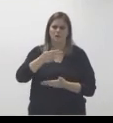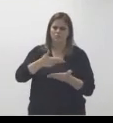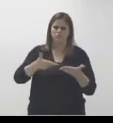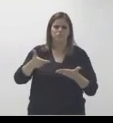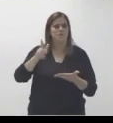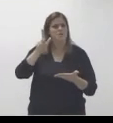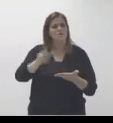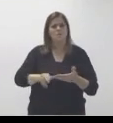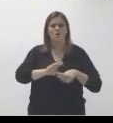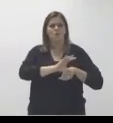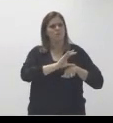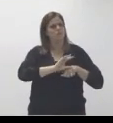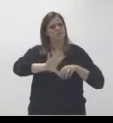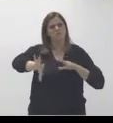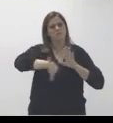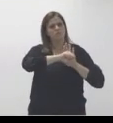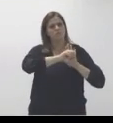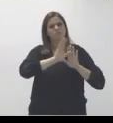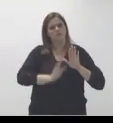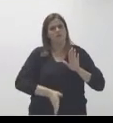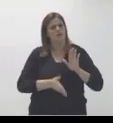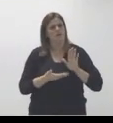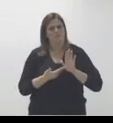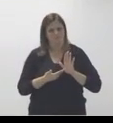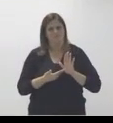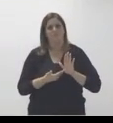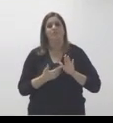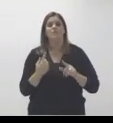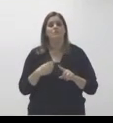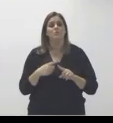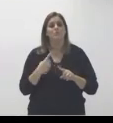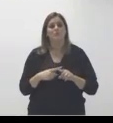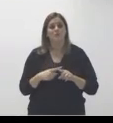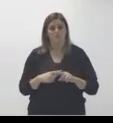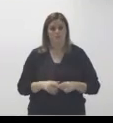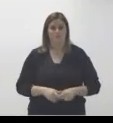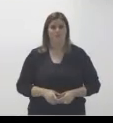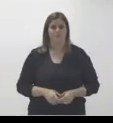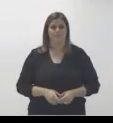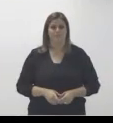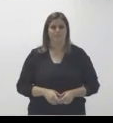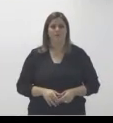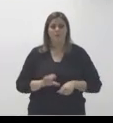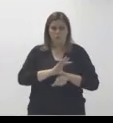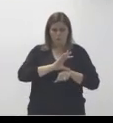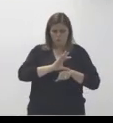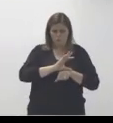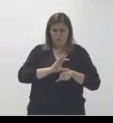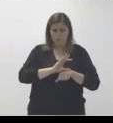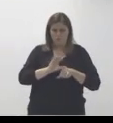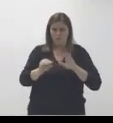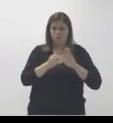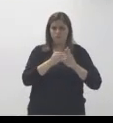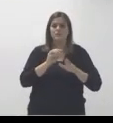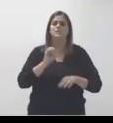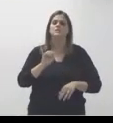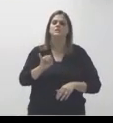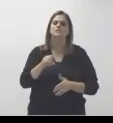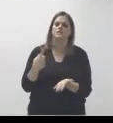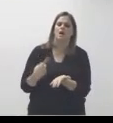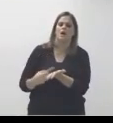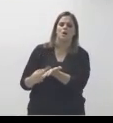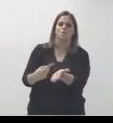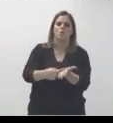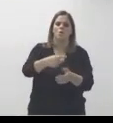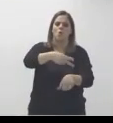norma constitucional porque a constituição estabelece que quando um tratado internacional é a por aprovado com